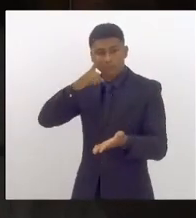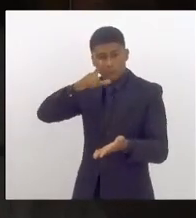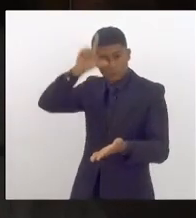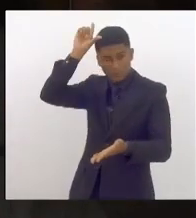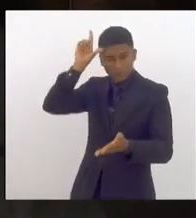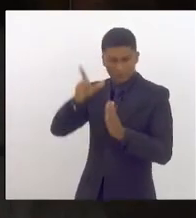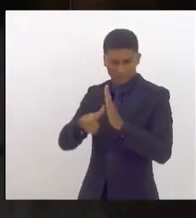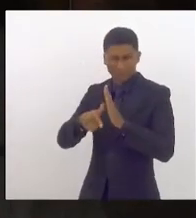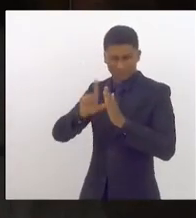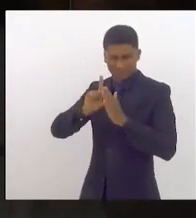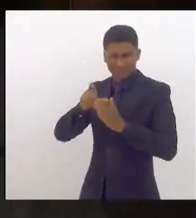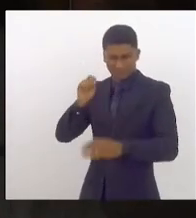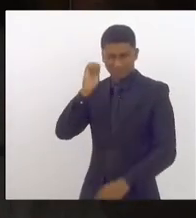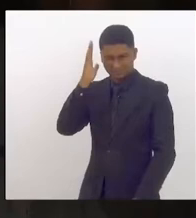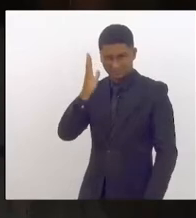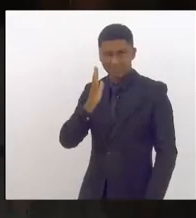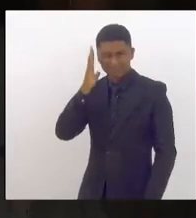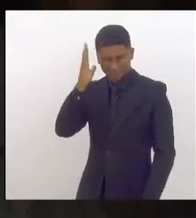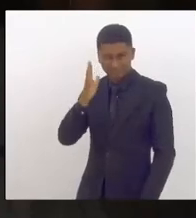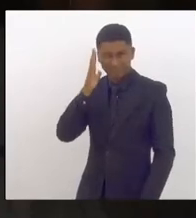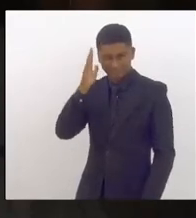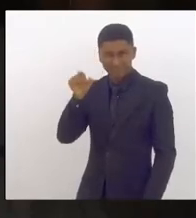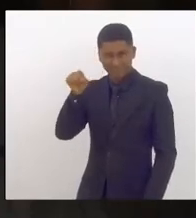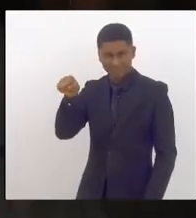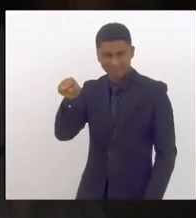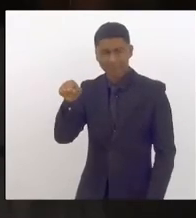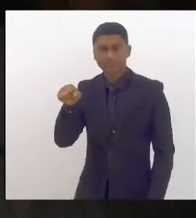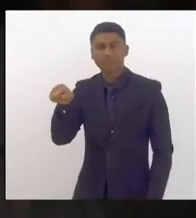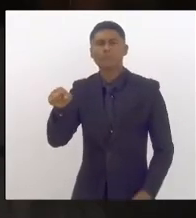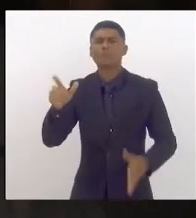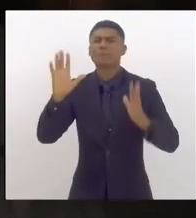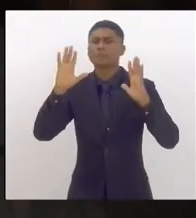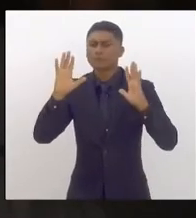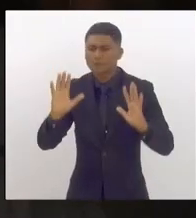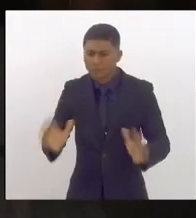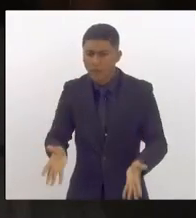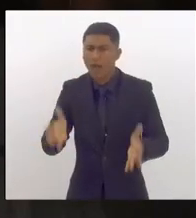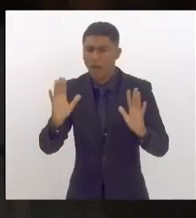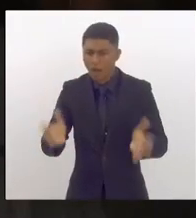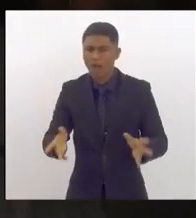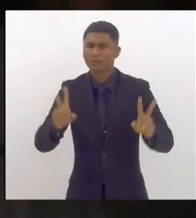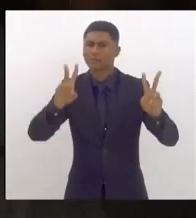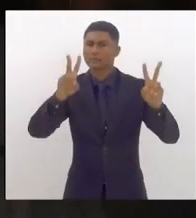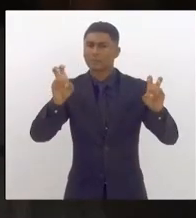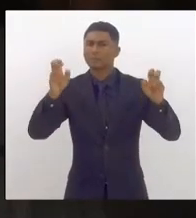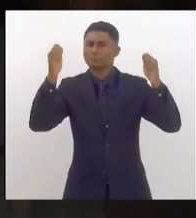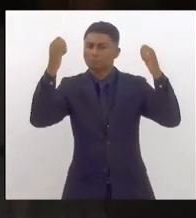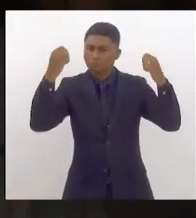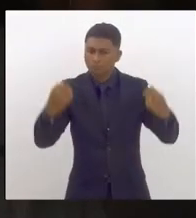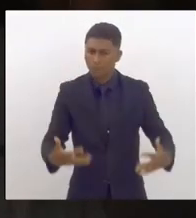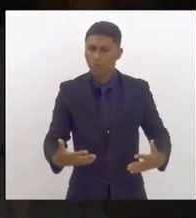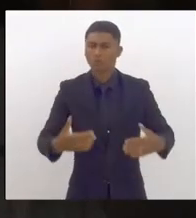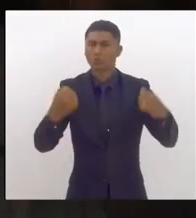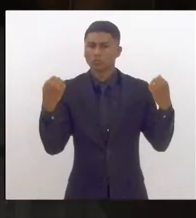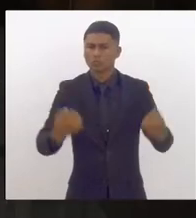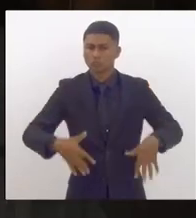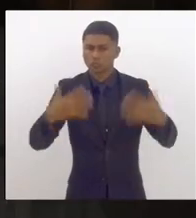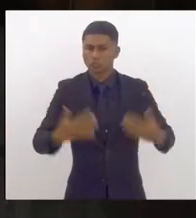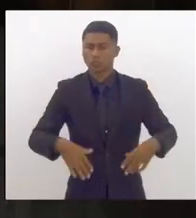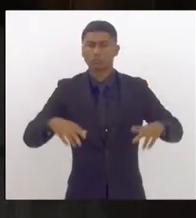Tribuna neste expediente Inicial já abordava um deles O que é o